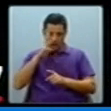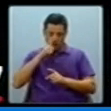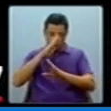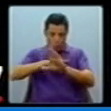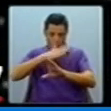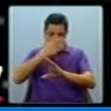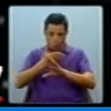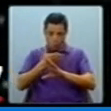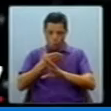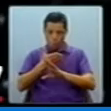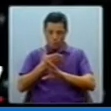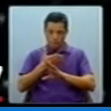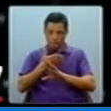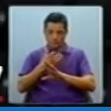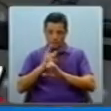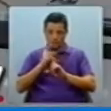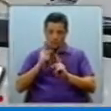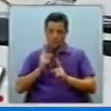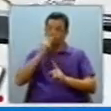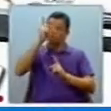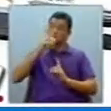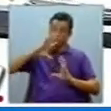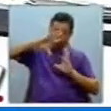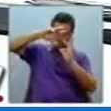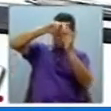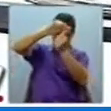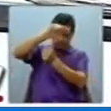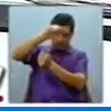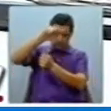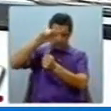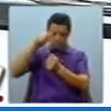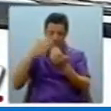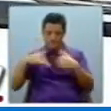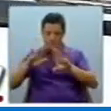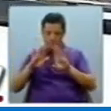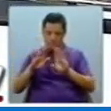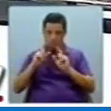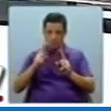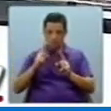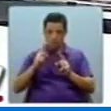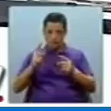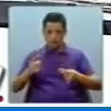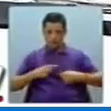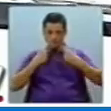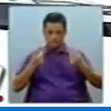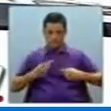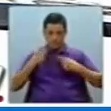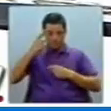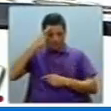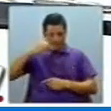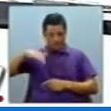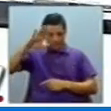a flutuar autenticamente pelo espaço? Portanto, é mais um exoplaneta que desafia a nossa própria, olha, até a nossa própria imaginação